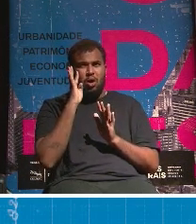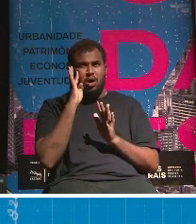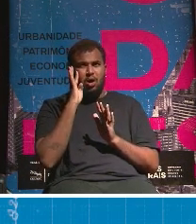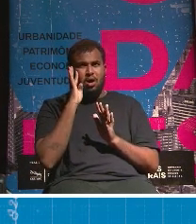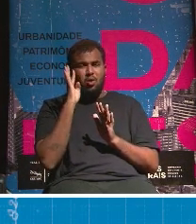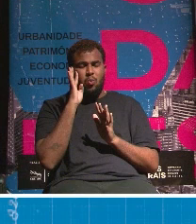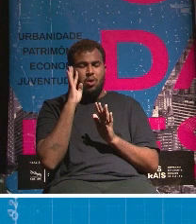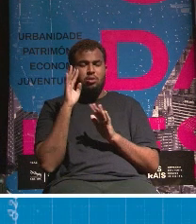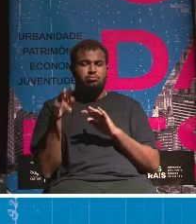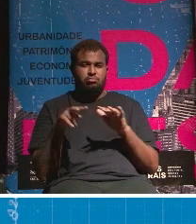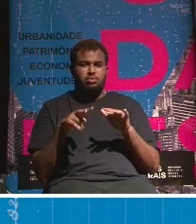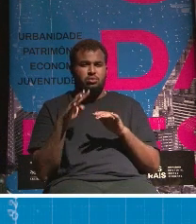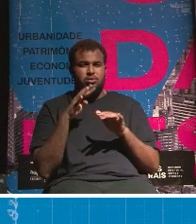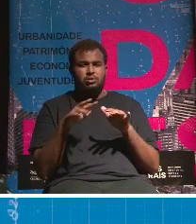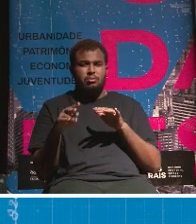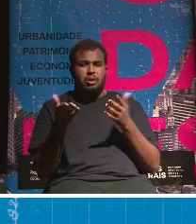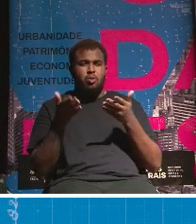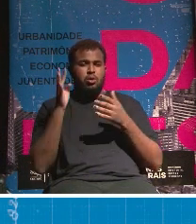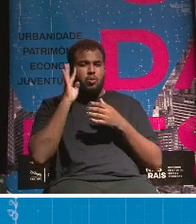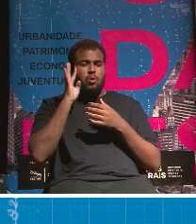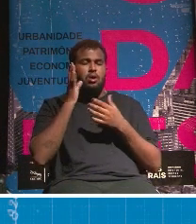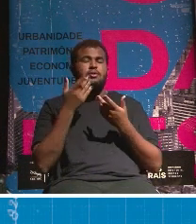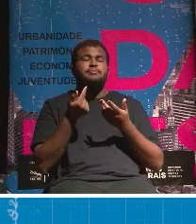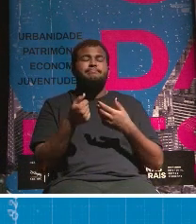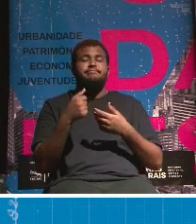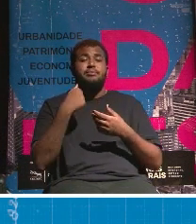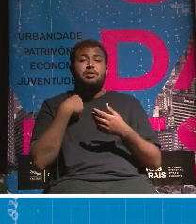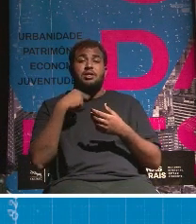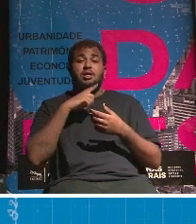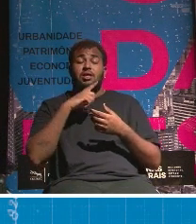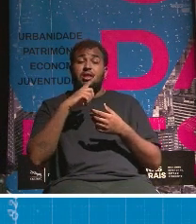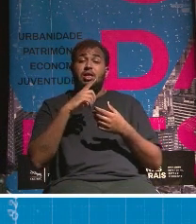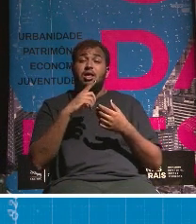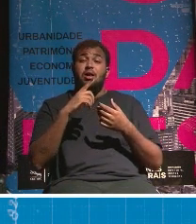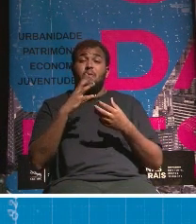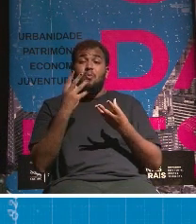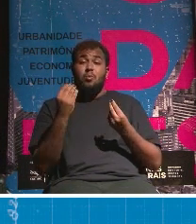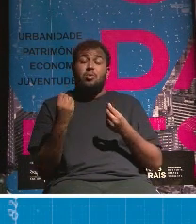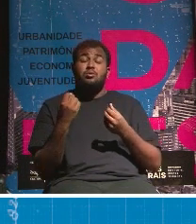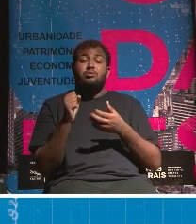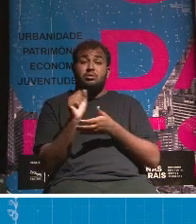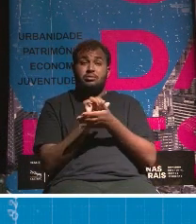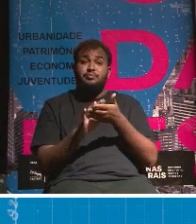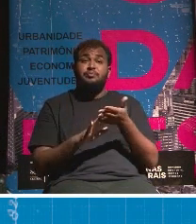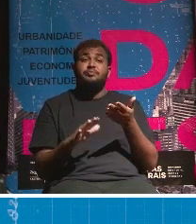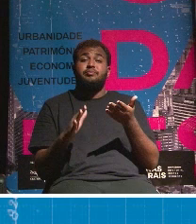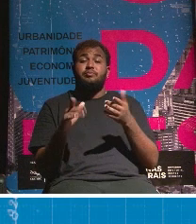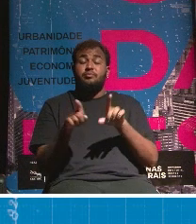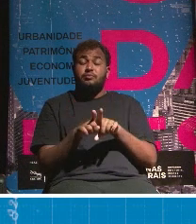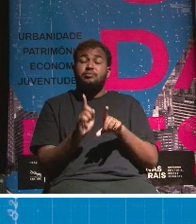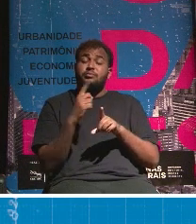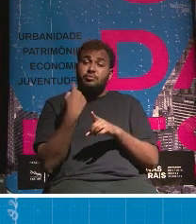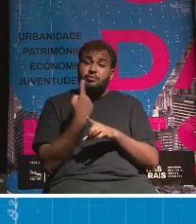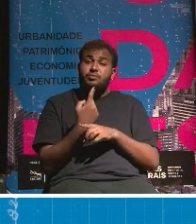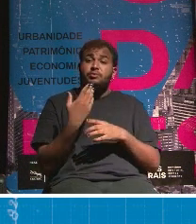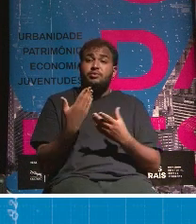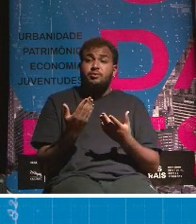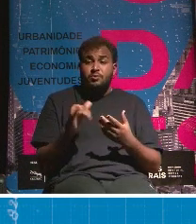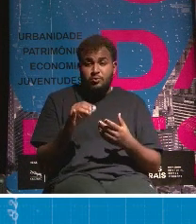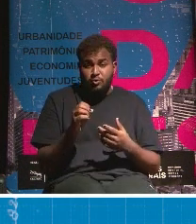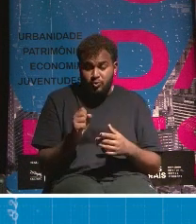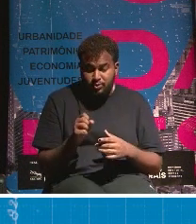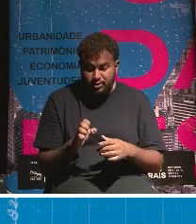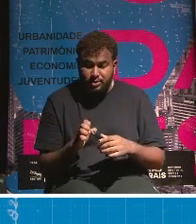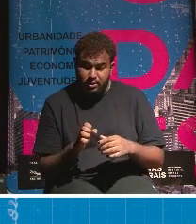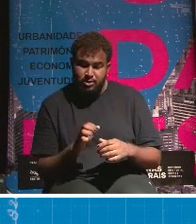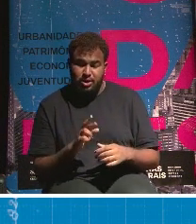dessa semana, e que conta com muitos trabalhos, inclusive o nosso, junto com o José Ricardo, que é um coautor, que